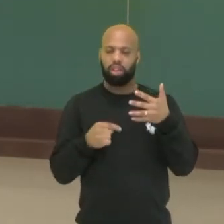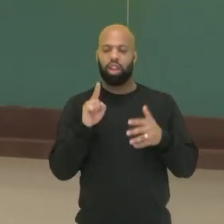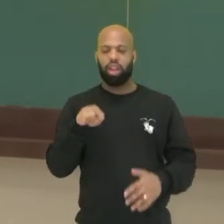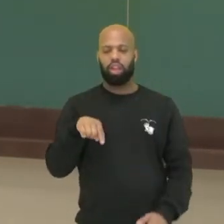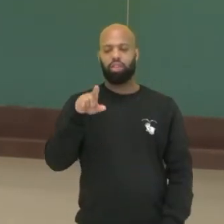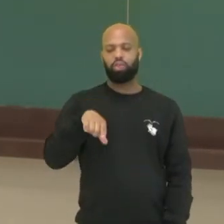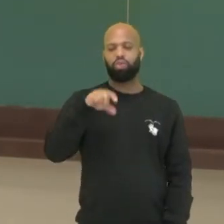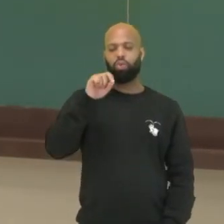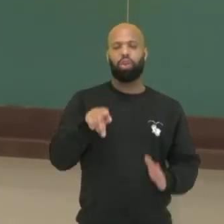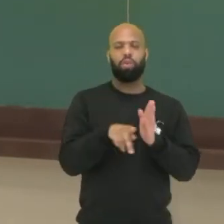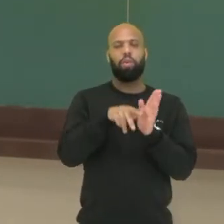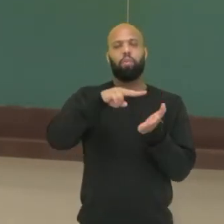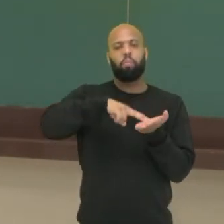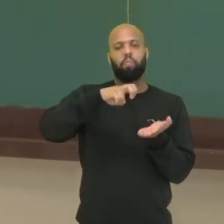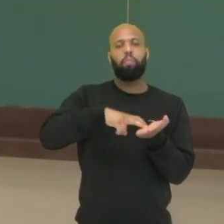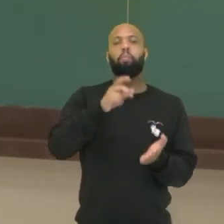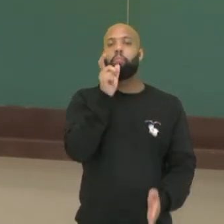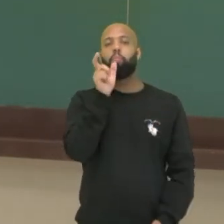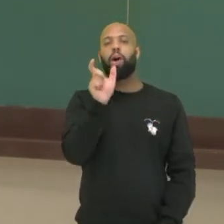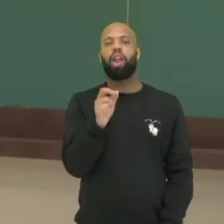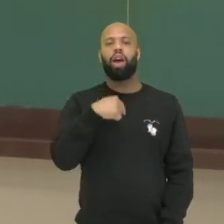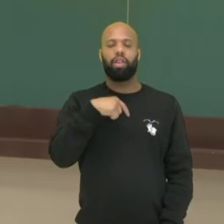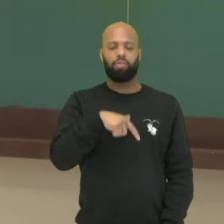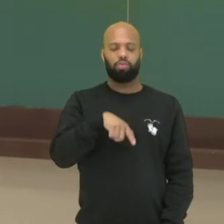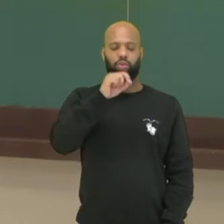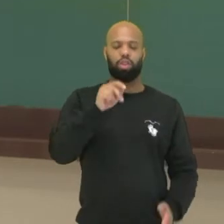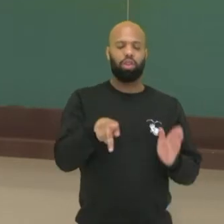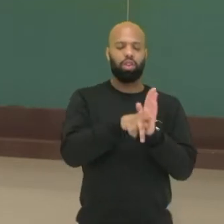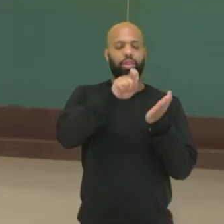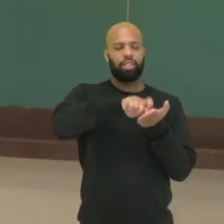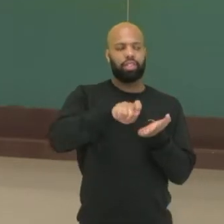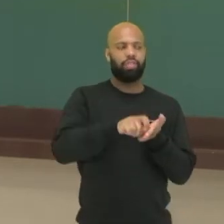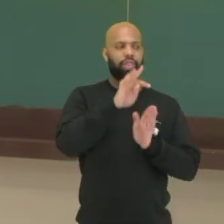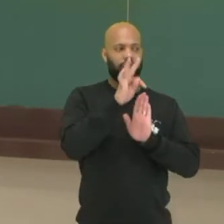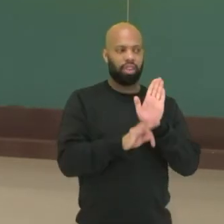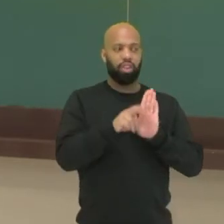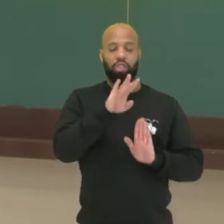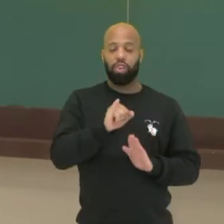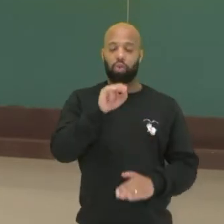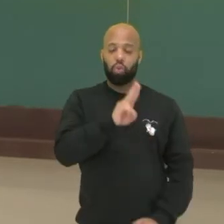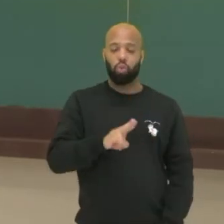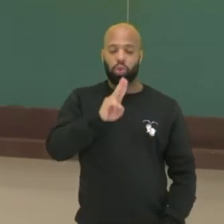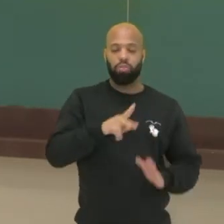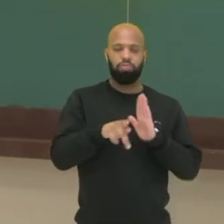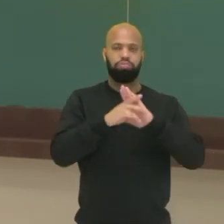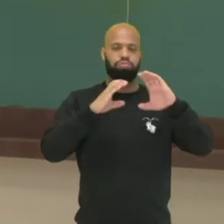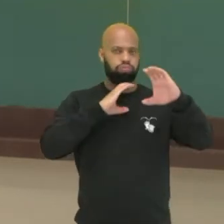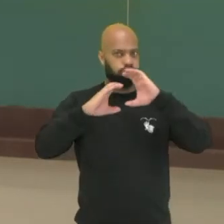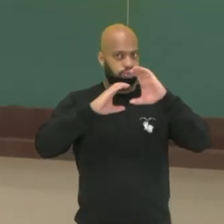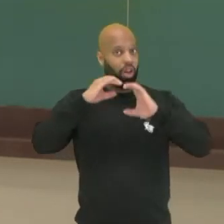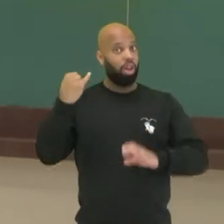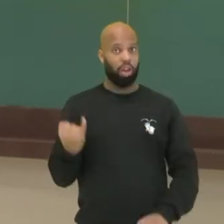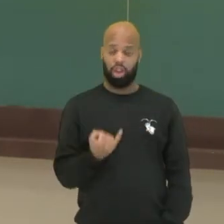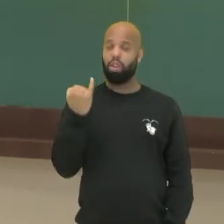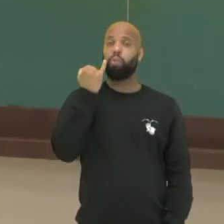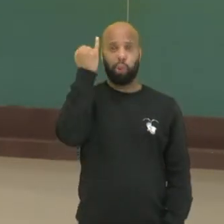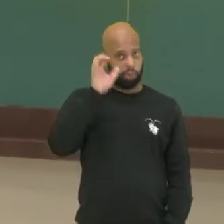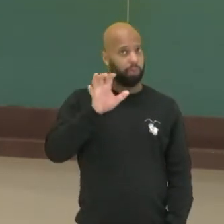escolha vocabular, é a escolha do texto que nós vamos utilizar para a comunicação. É muito importante,